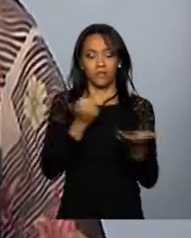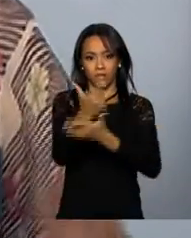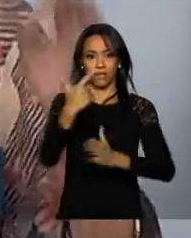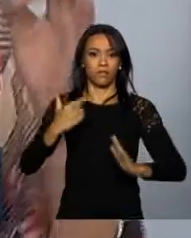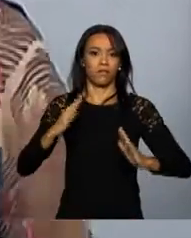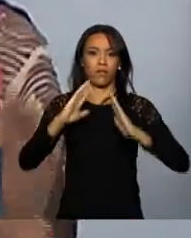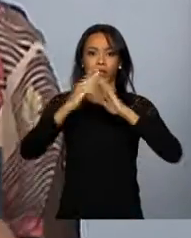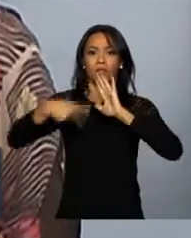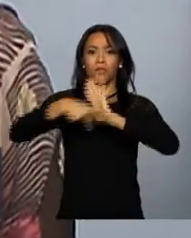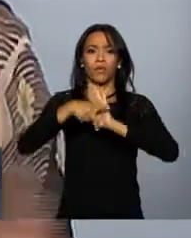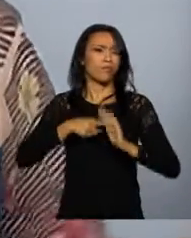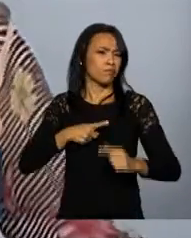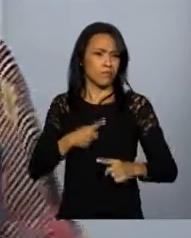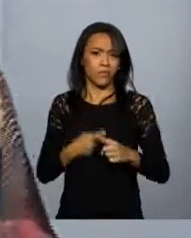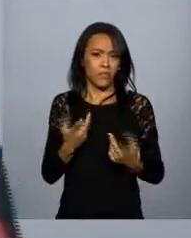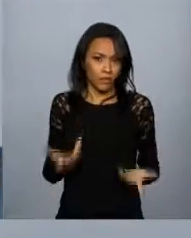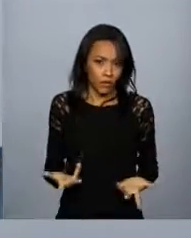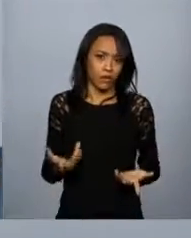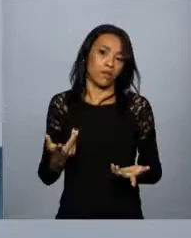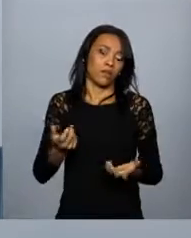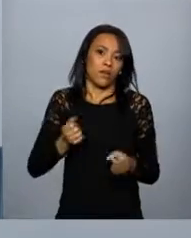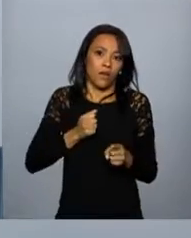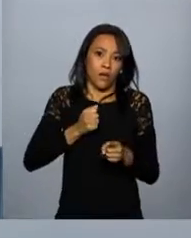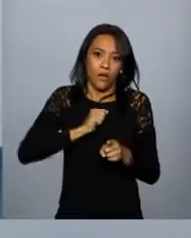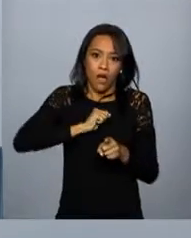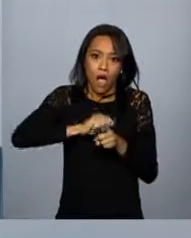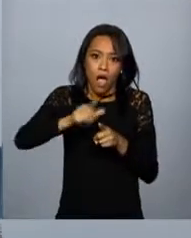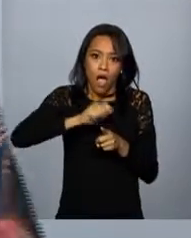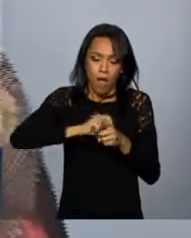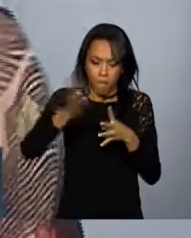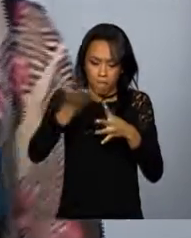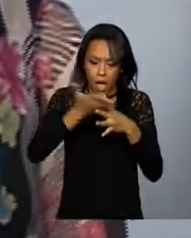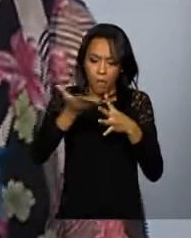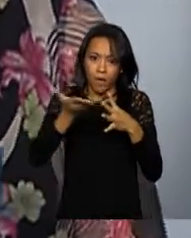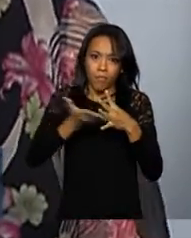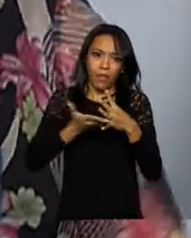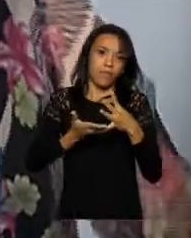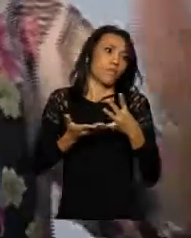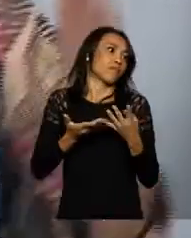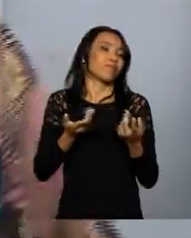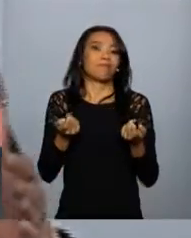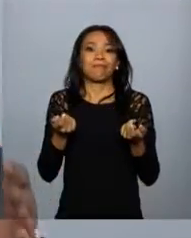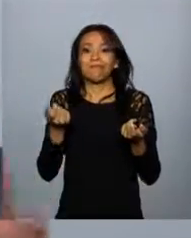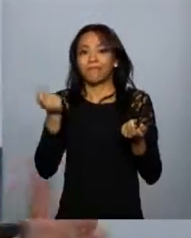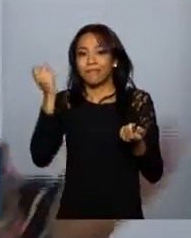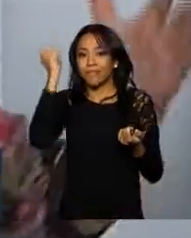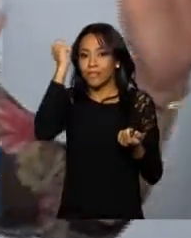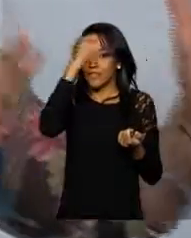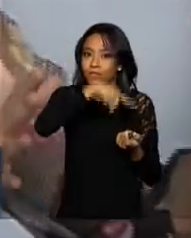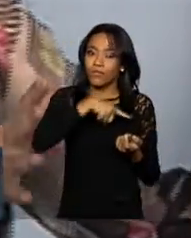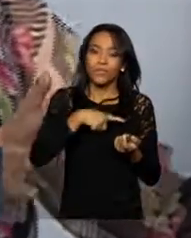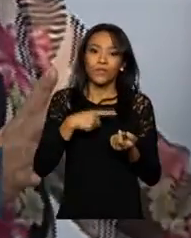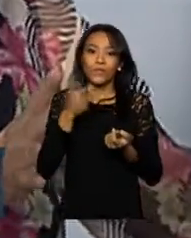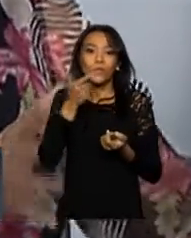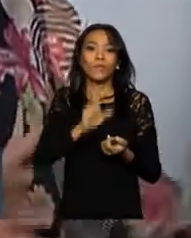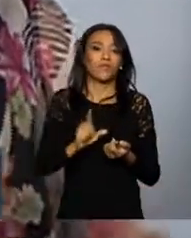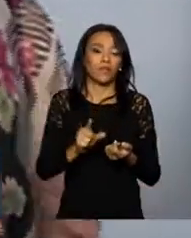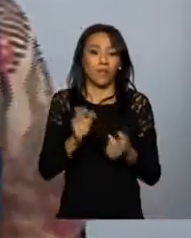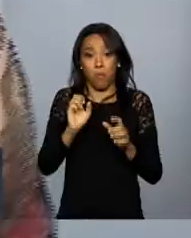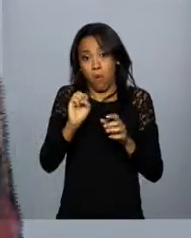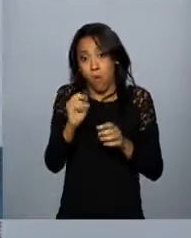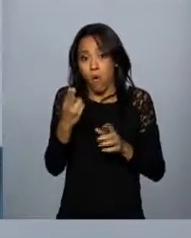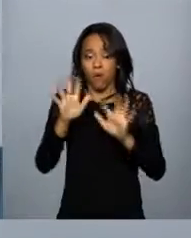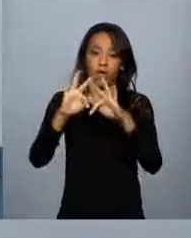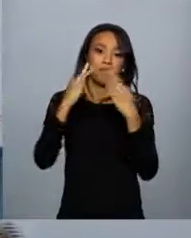própria, porque a prestação não cabia no bolso. Ou a família